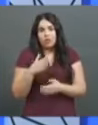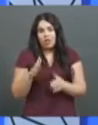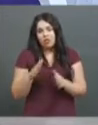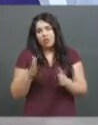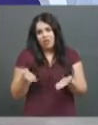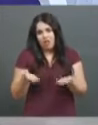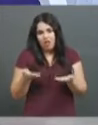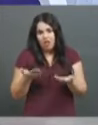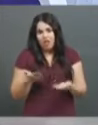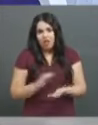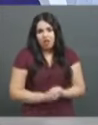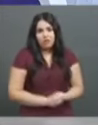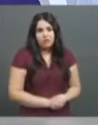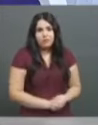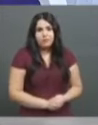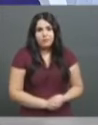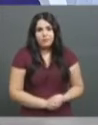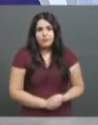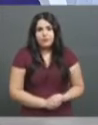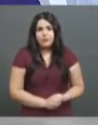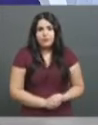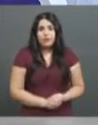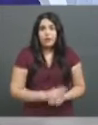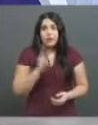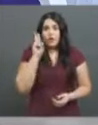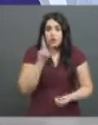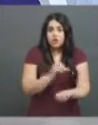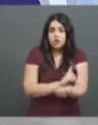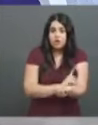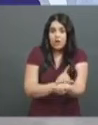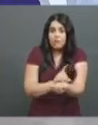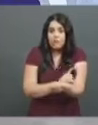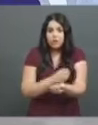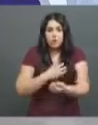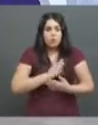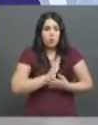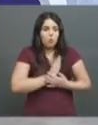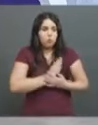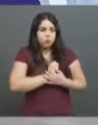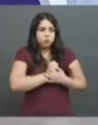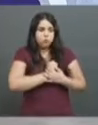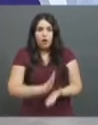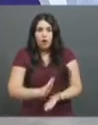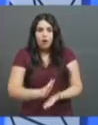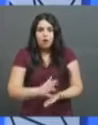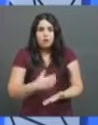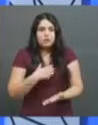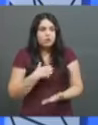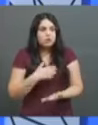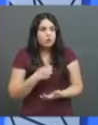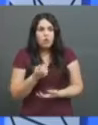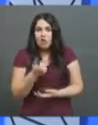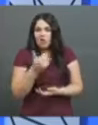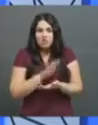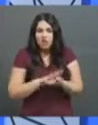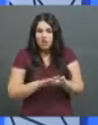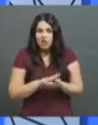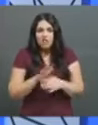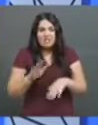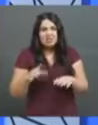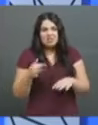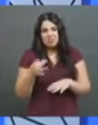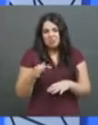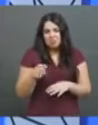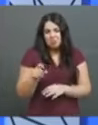mais comum você pegar um indivíduo diabético que infartou sem sentir quase nada. Ele sentiu um desconforto leve, às vezes não